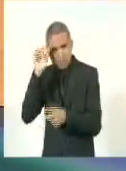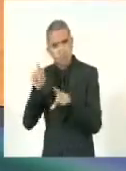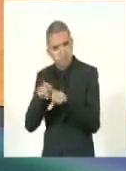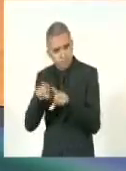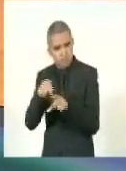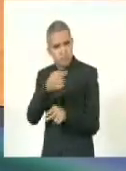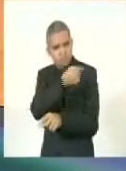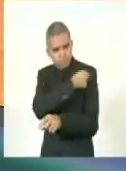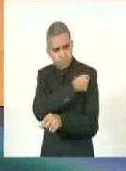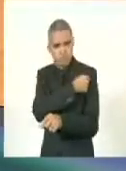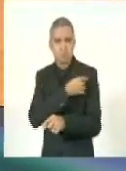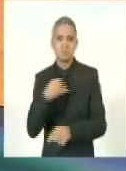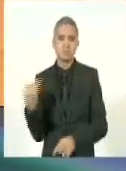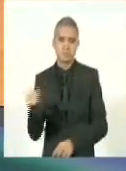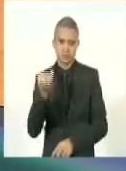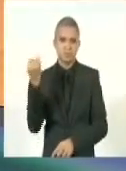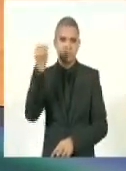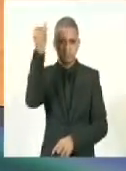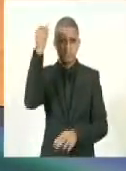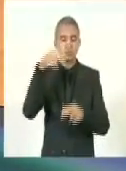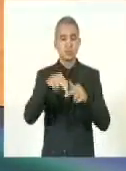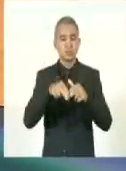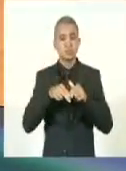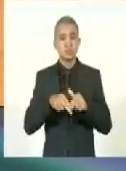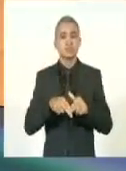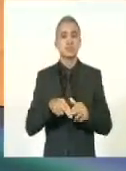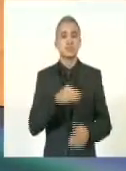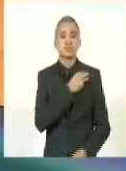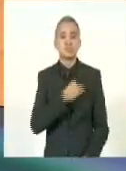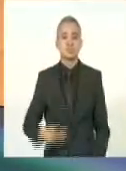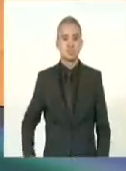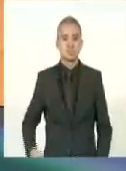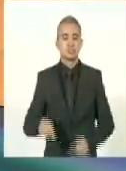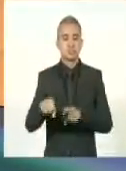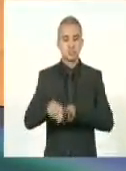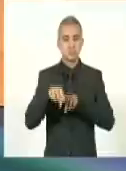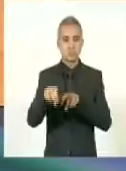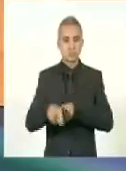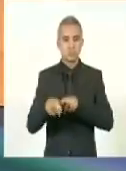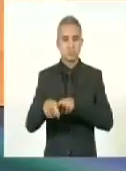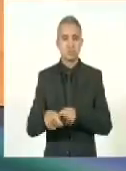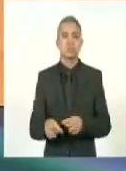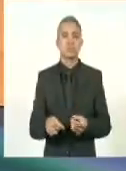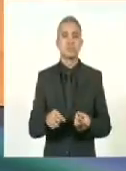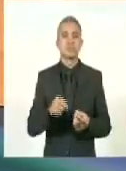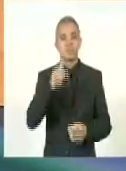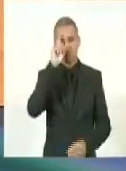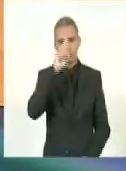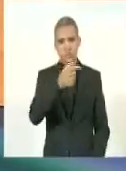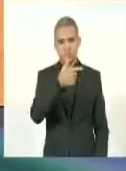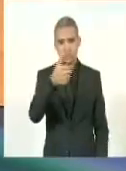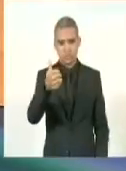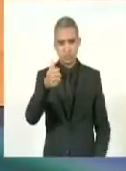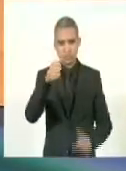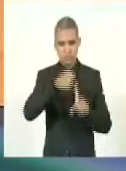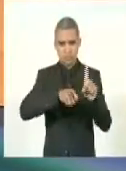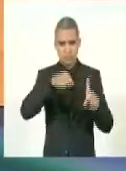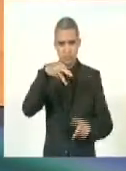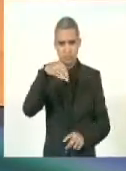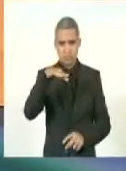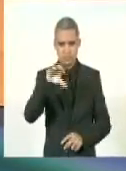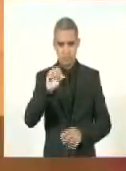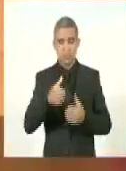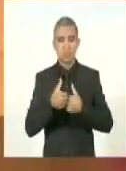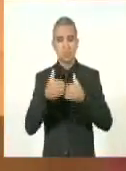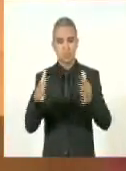só ressaltando que, de acordo com o Ministério da Agricultura e Pecuária, a partir do dia 1º de maio, ocorrerá a vacinação dos bovinos e bubalinos com a febre aftosa no